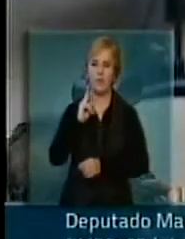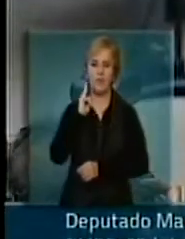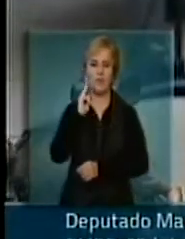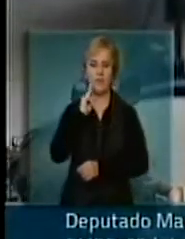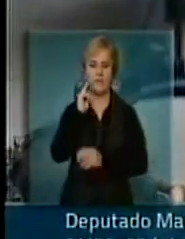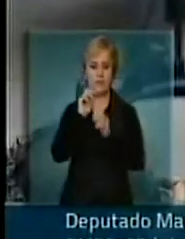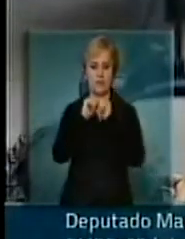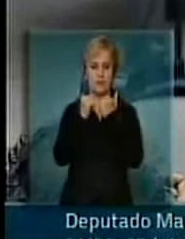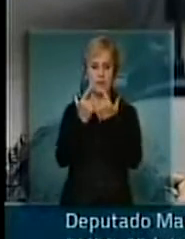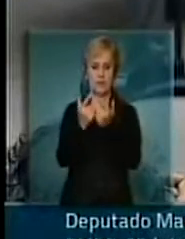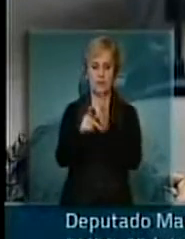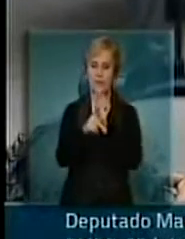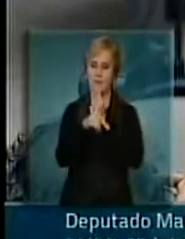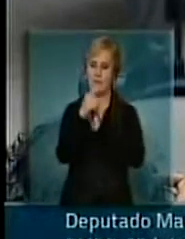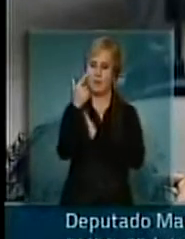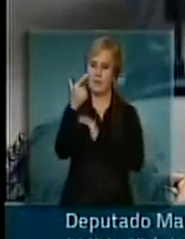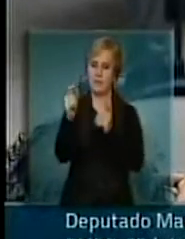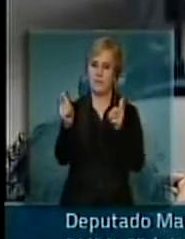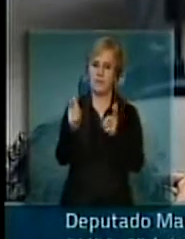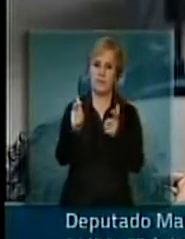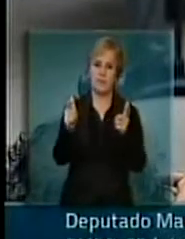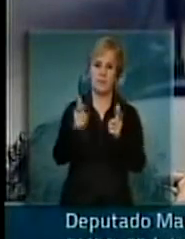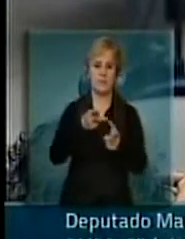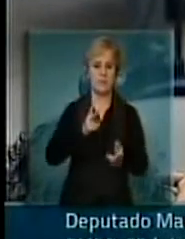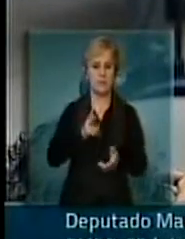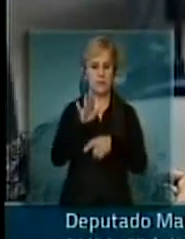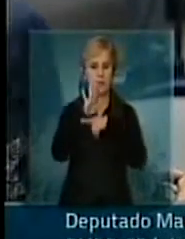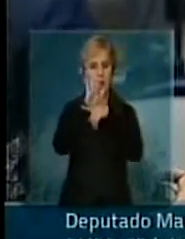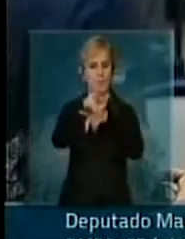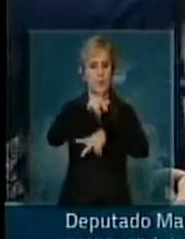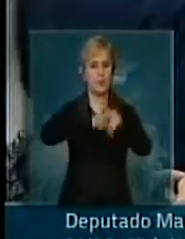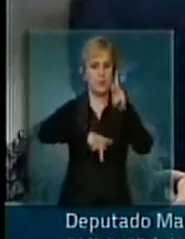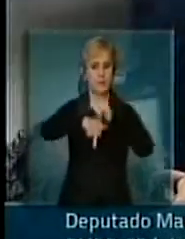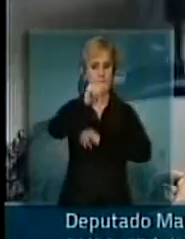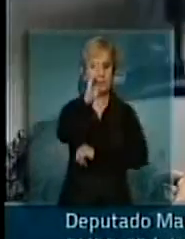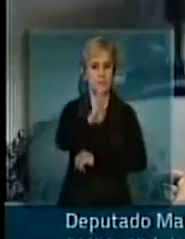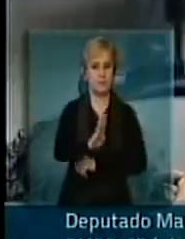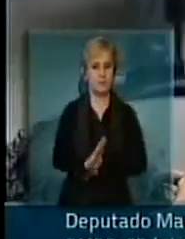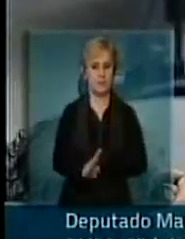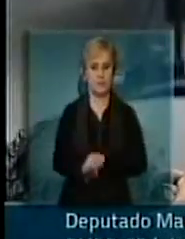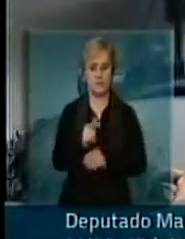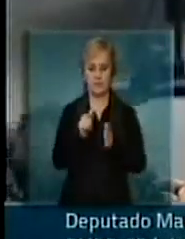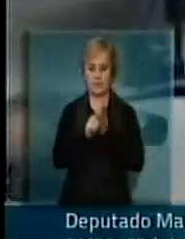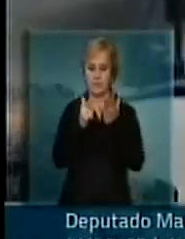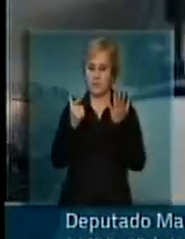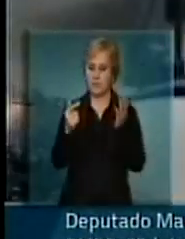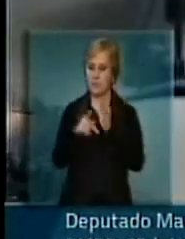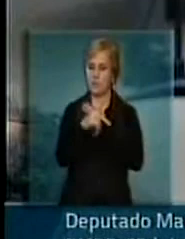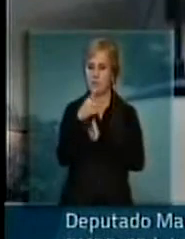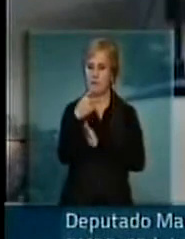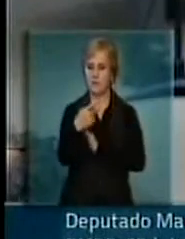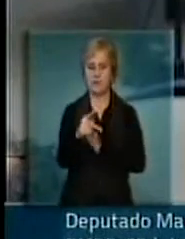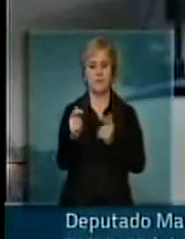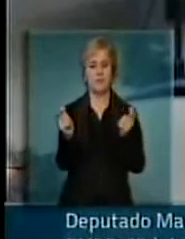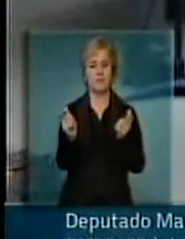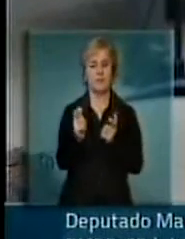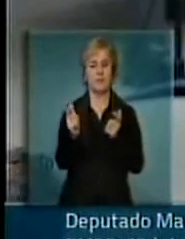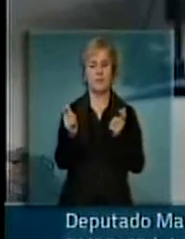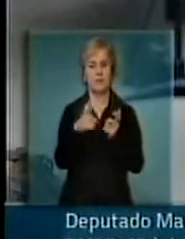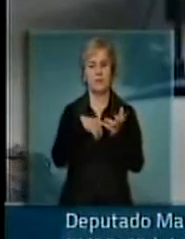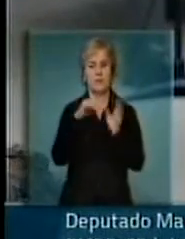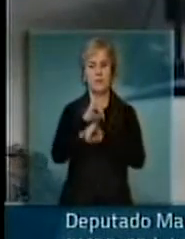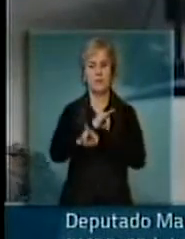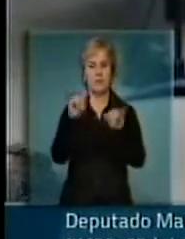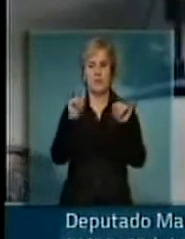Câmara Sobralense, sempre sensível às aspirações coletivas. O Correio da Semana, que se edita na Princesa do Norte, fez publicar